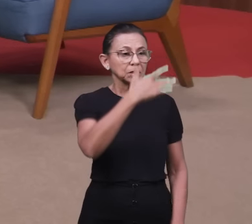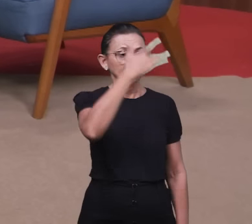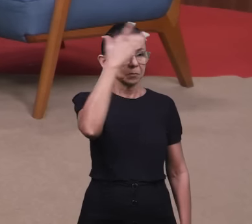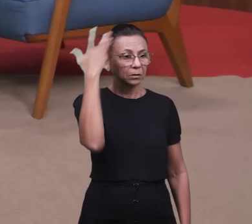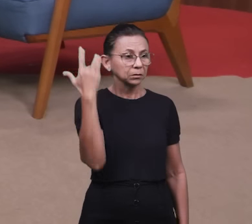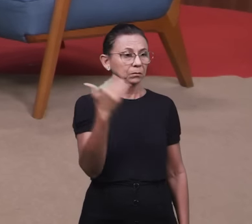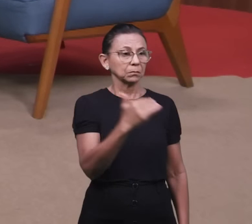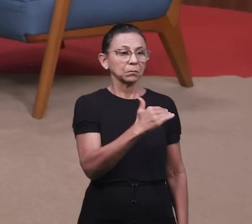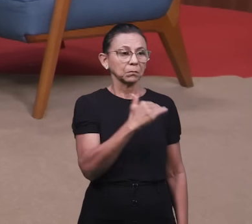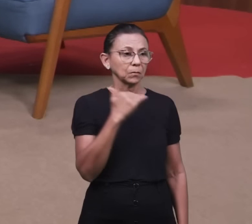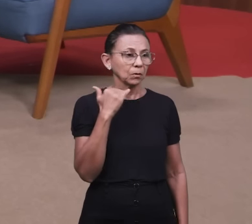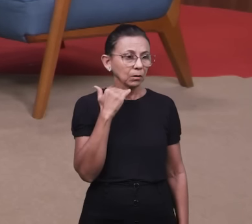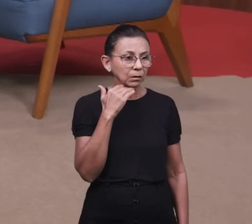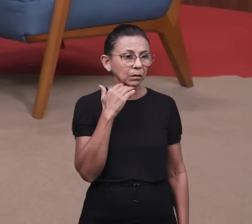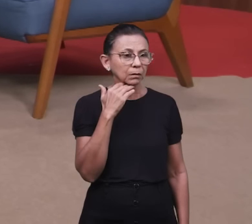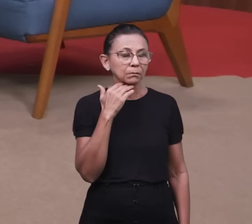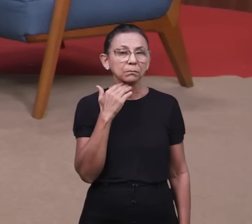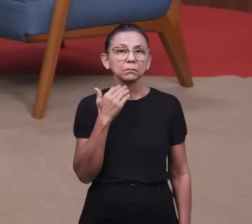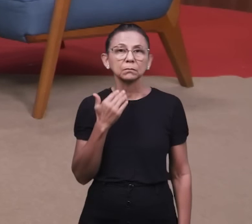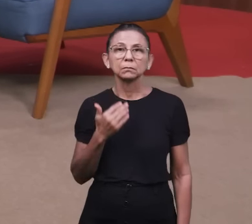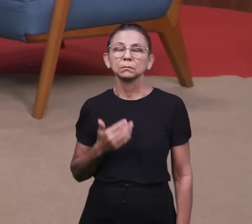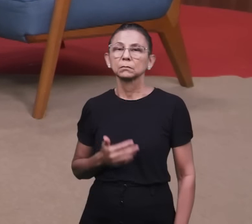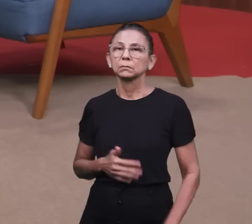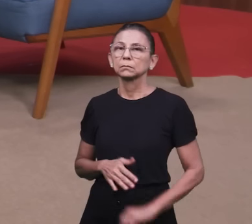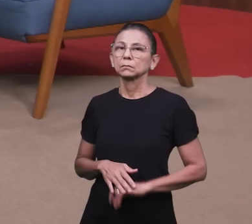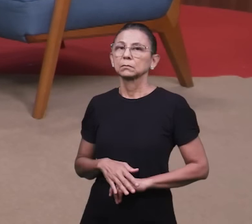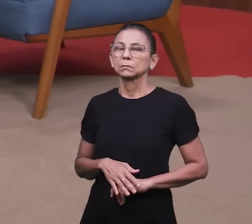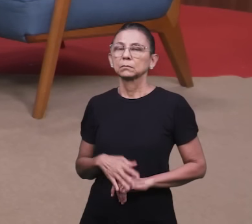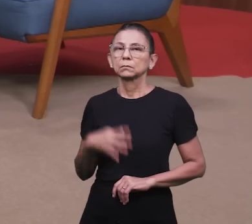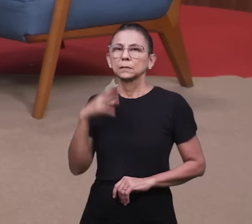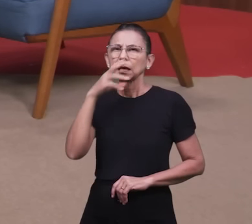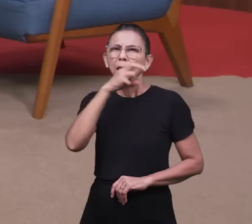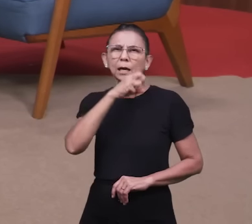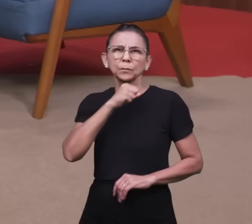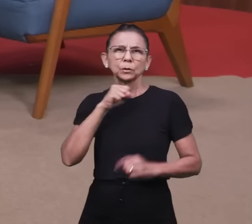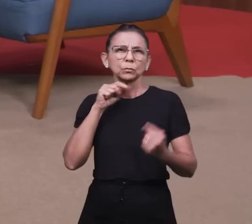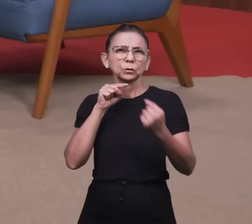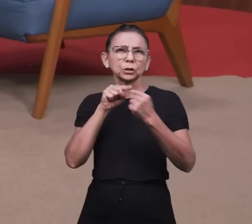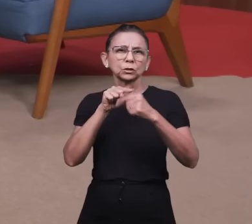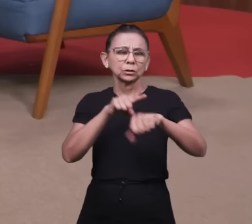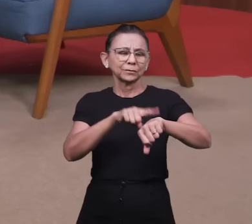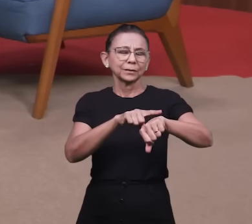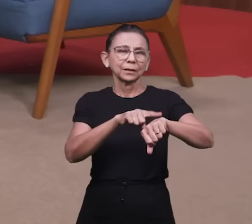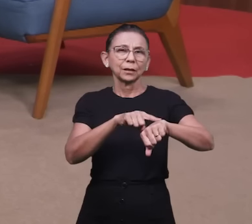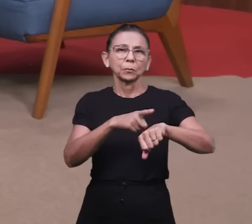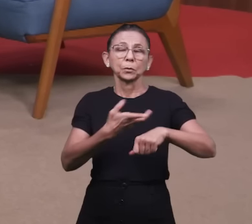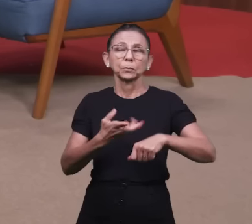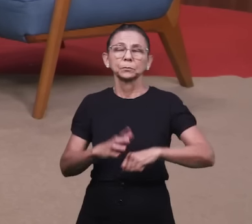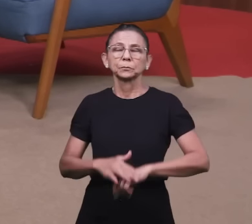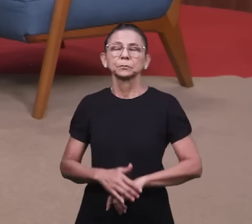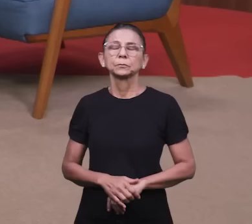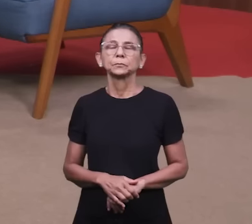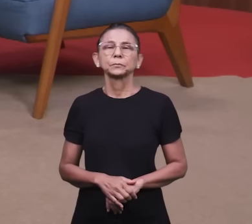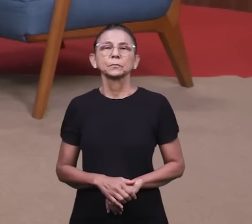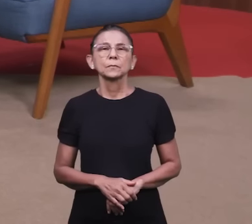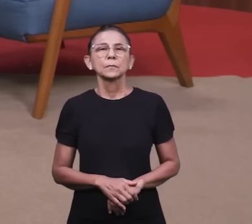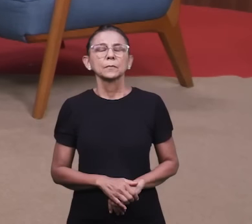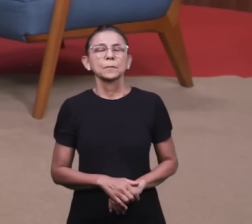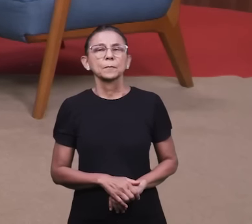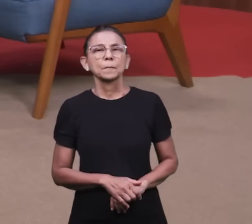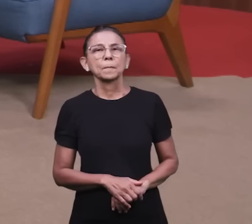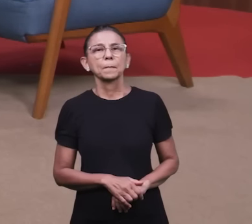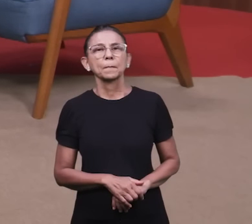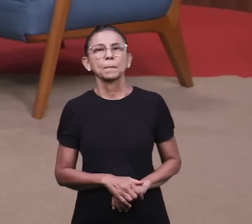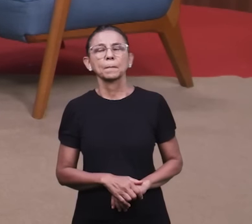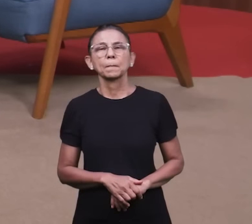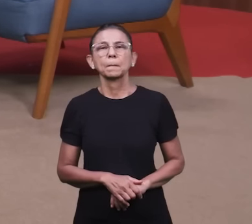isso que eu falei Qual a abordagem que a gente pode fazer isso aqui rapidamente de maneira peça objetiva por causa do tempo sobre